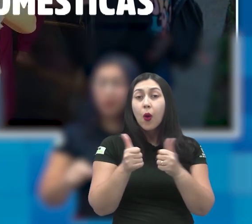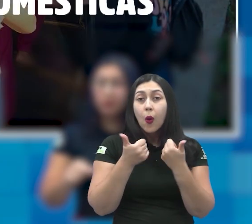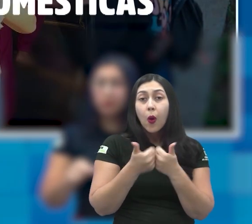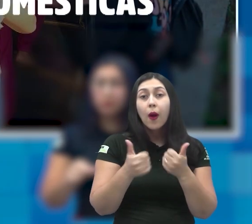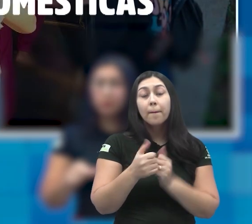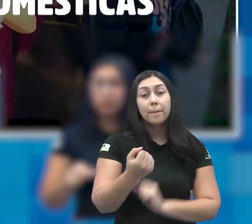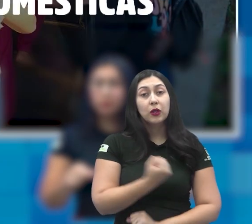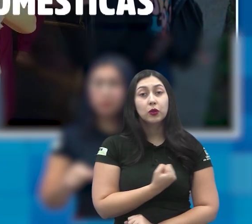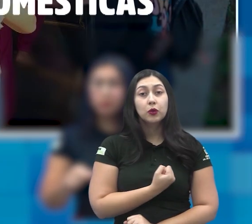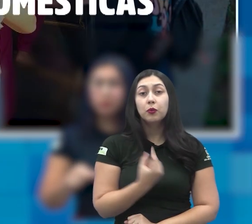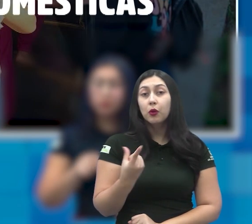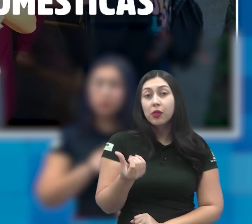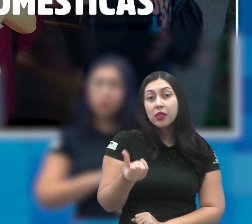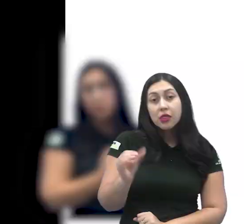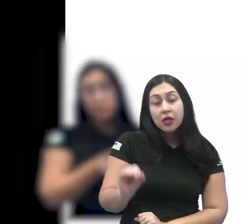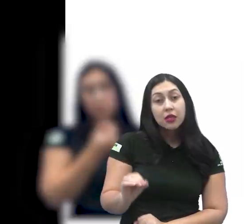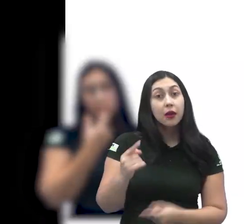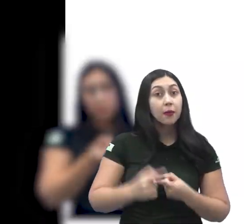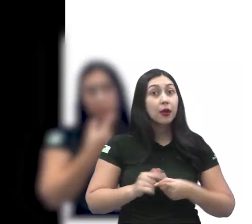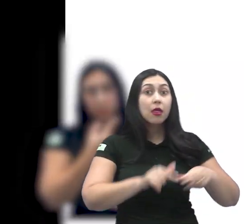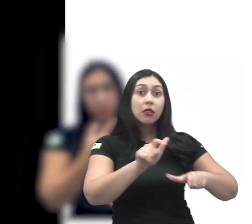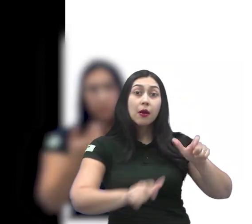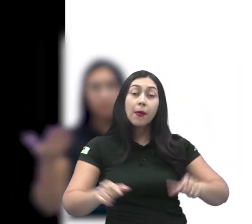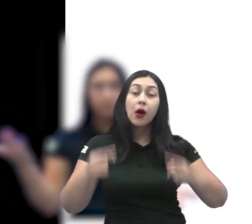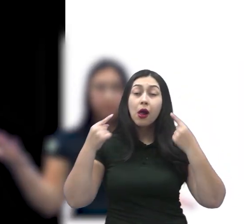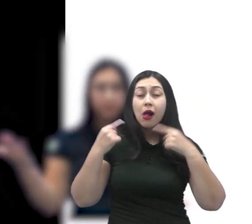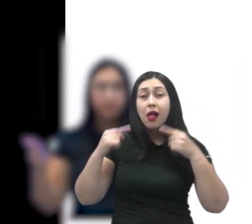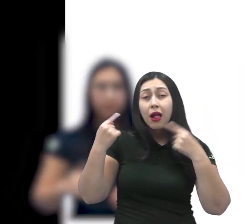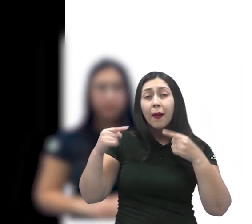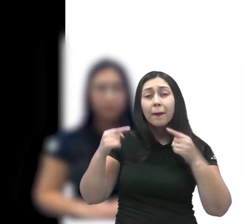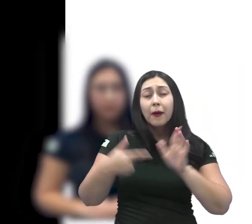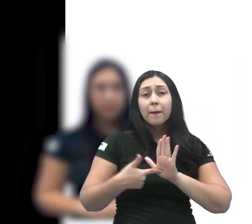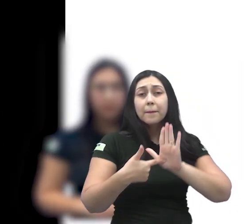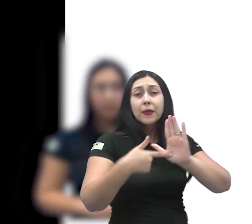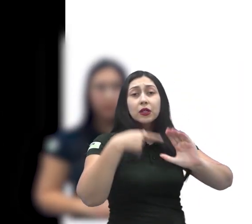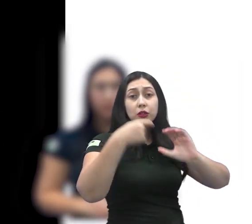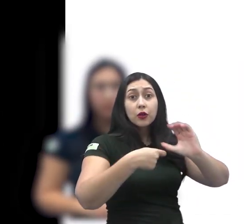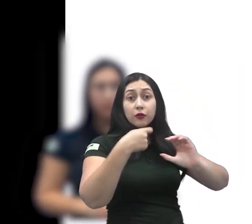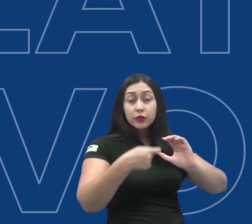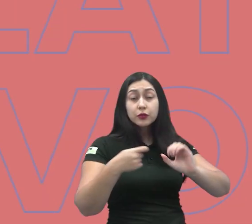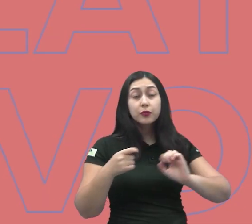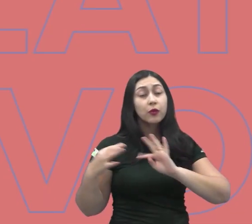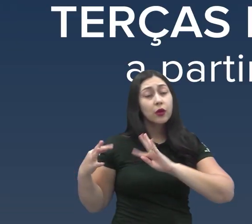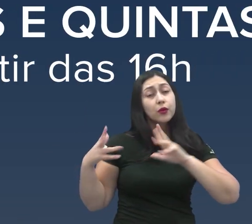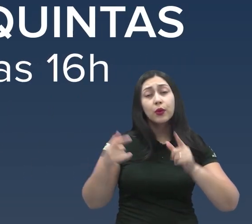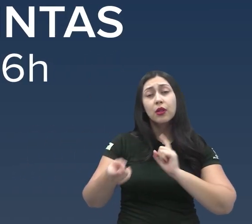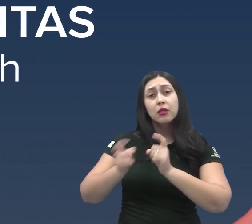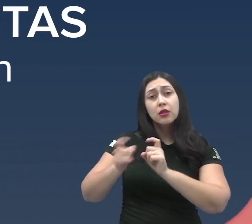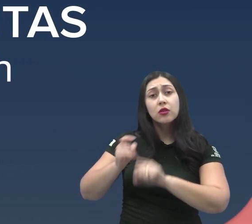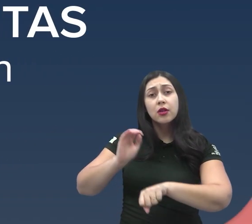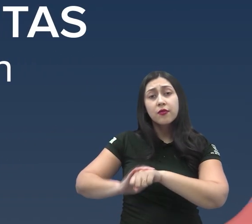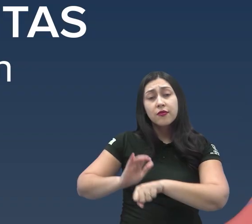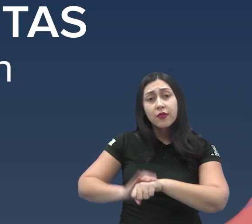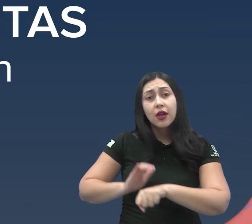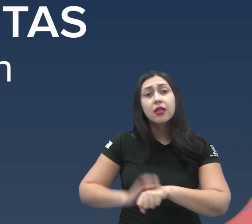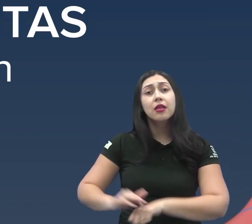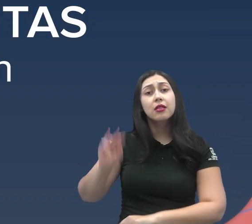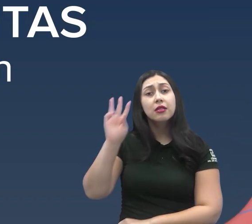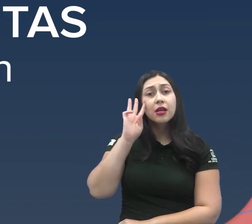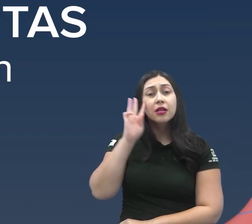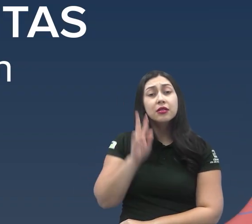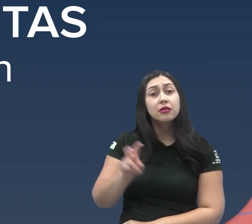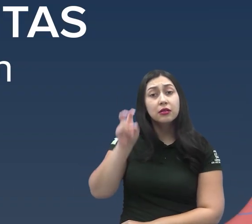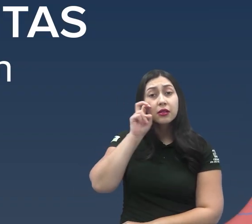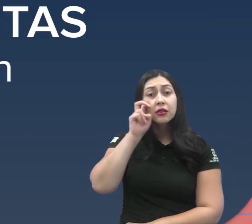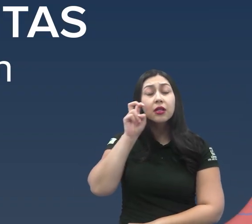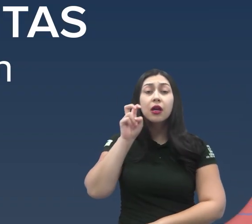as linhas de ônibus do município. Reclamações de usuários foram apresentadas em um vídeo. As sessões da Câmara são realizadas todas